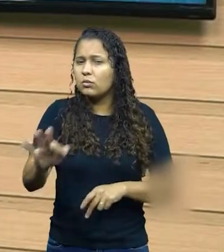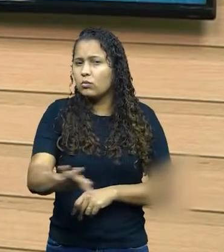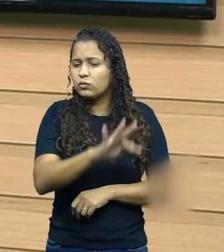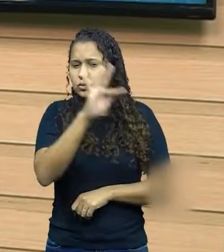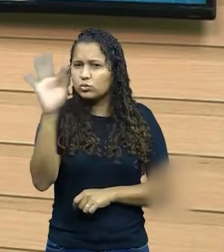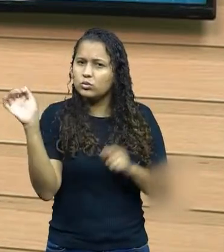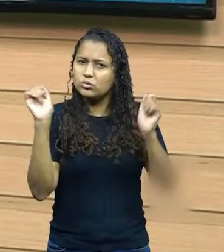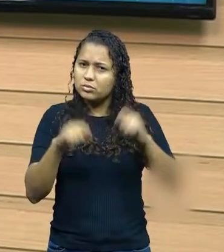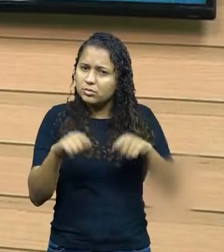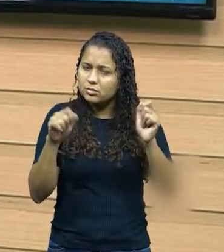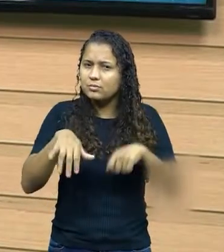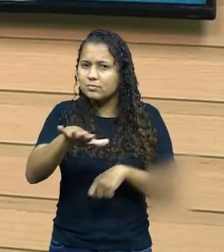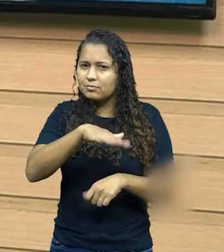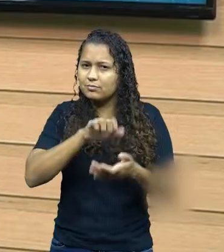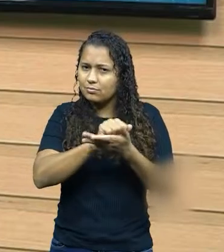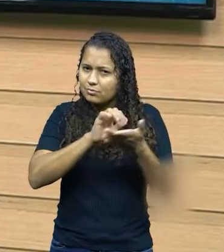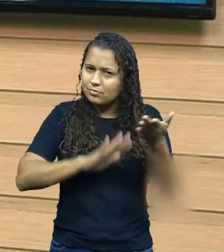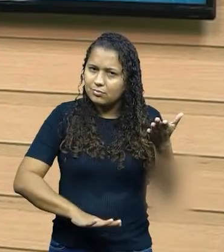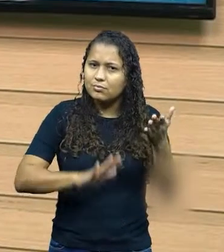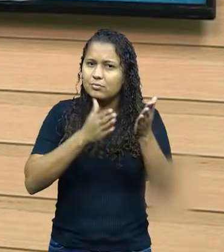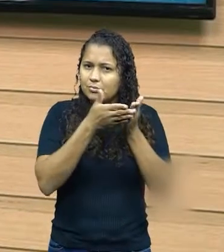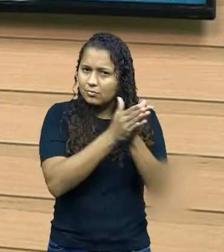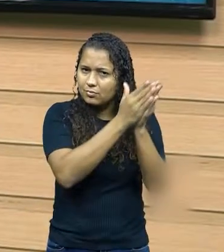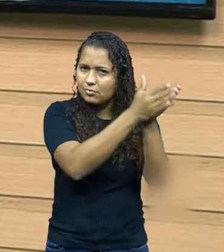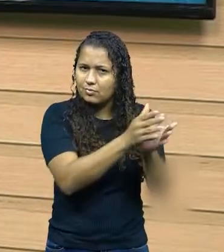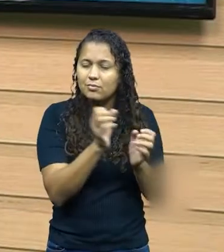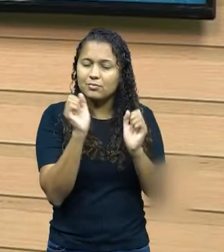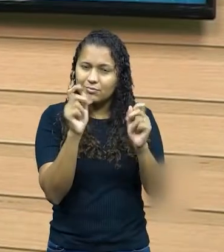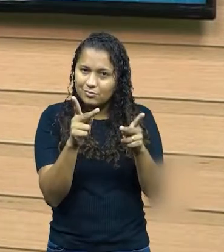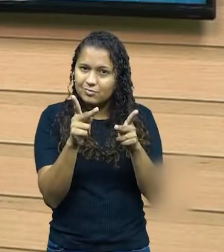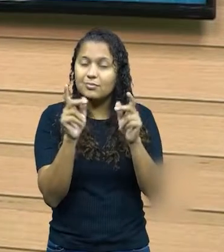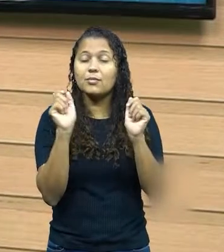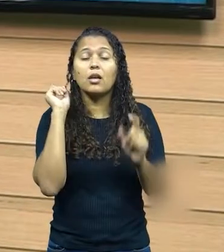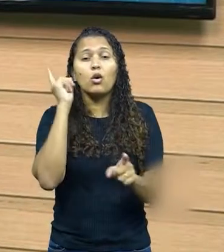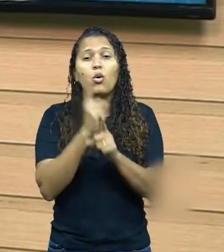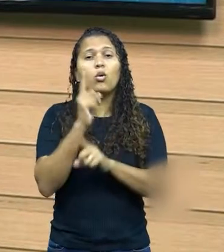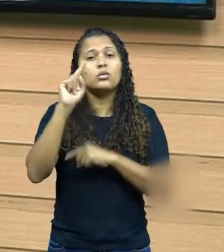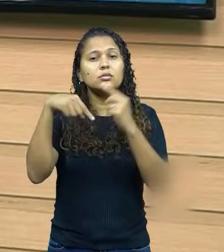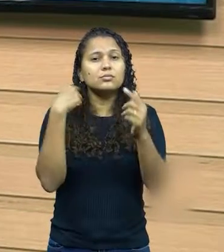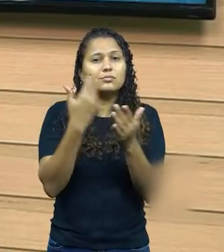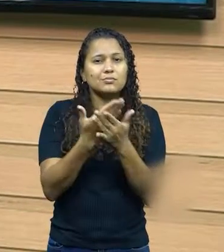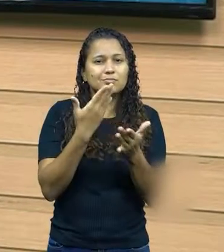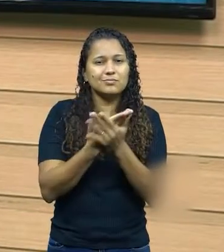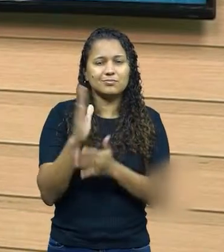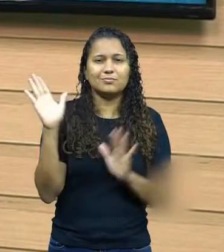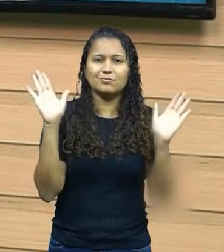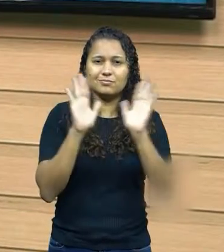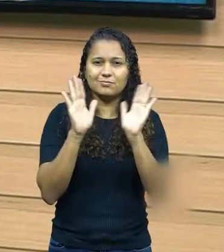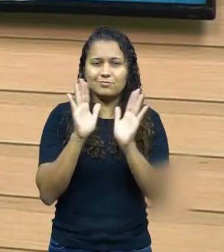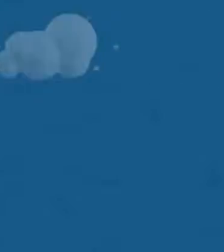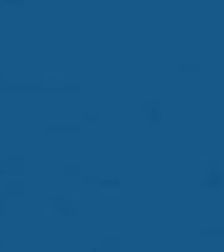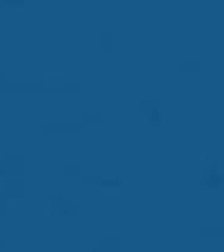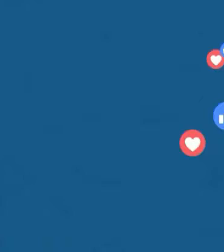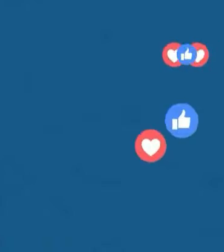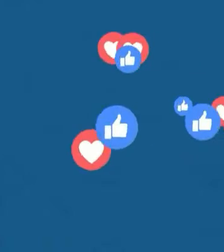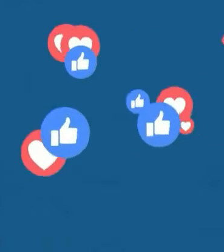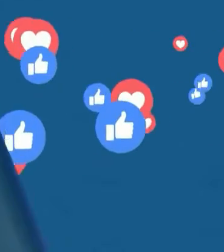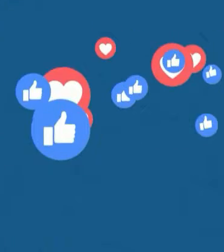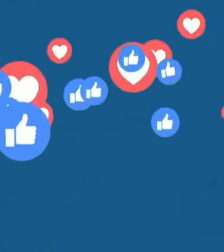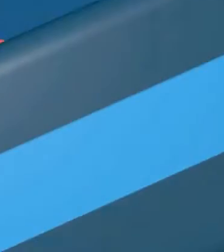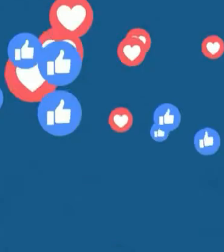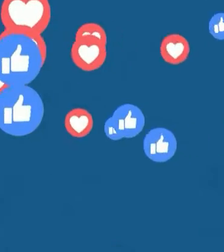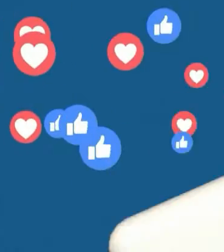padrões futuramente na atividade portuária, tá? Encontro vocês na nossa próxima aula. Até lá!